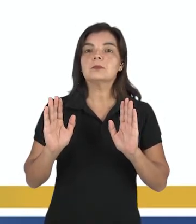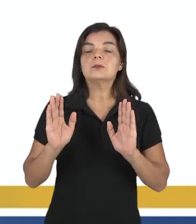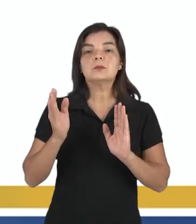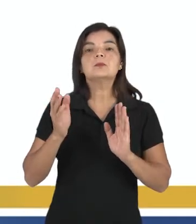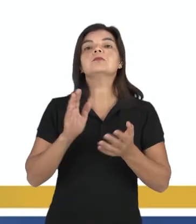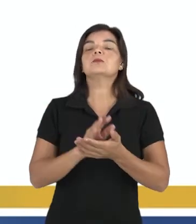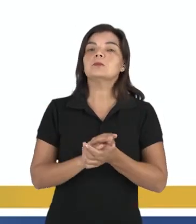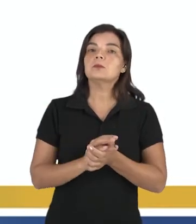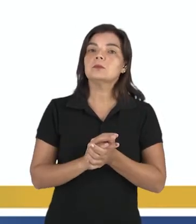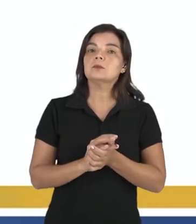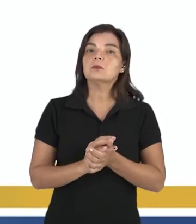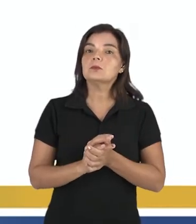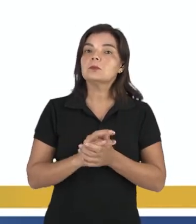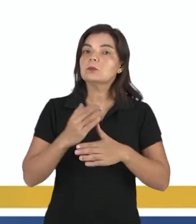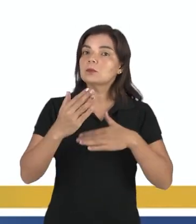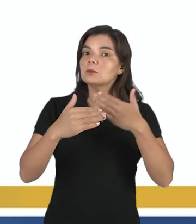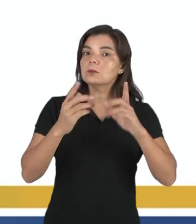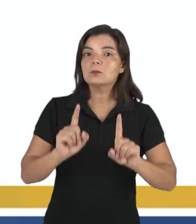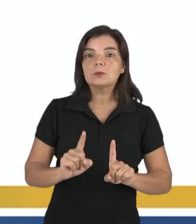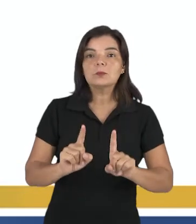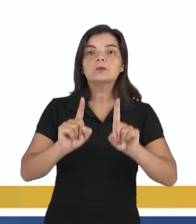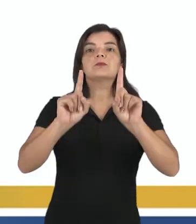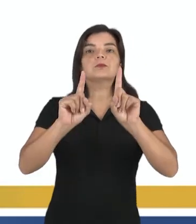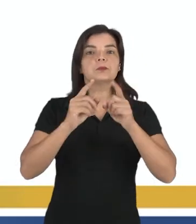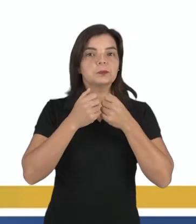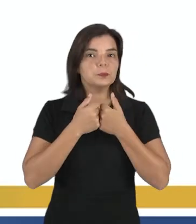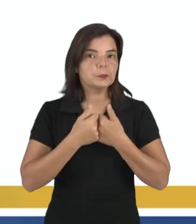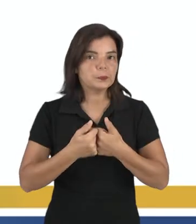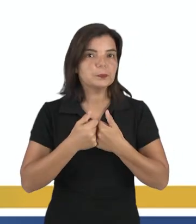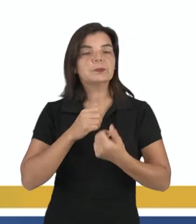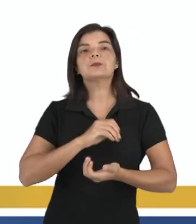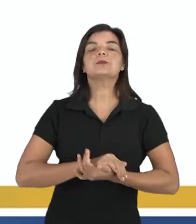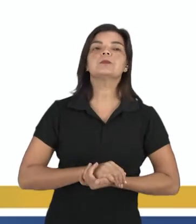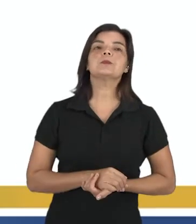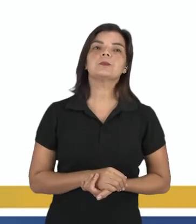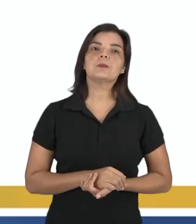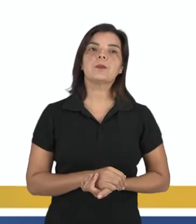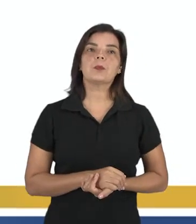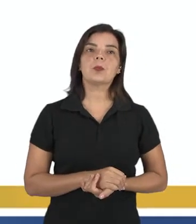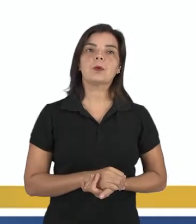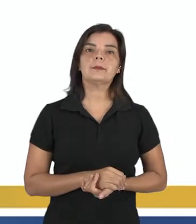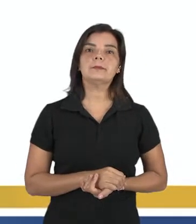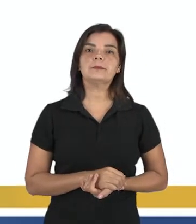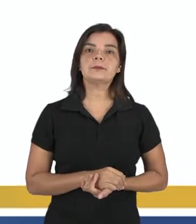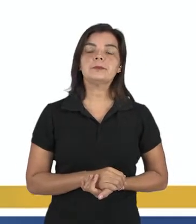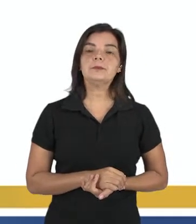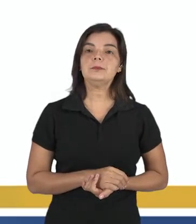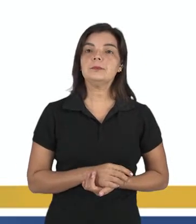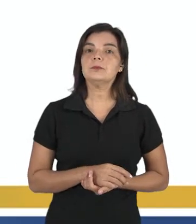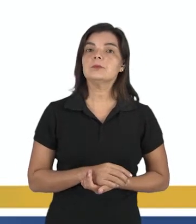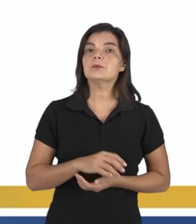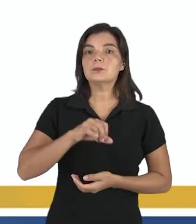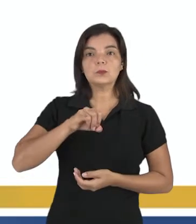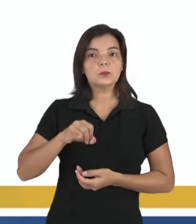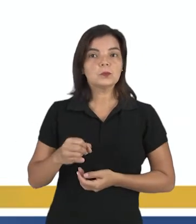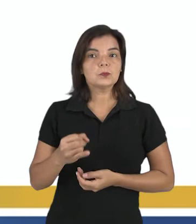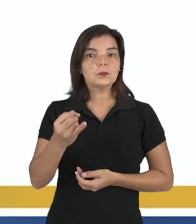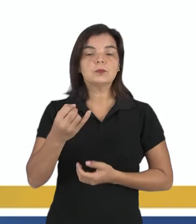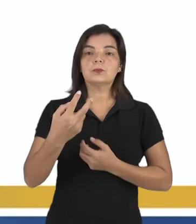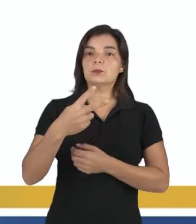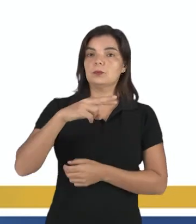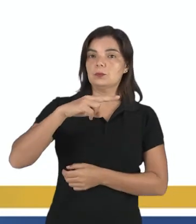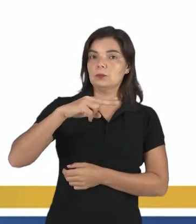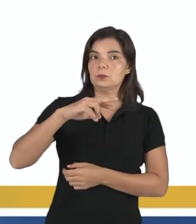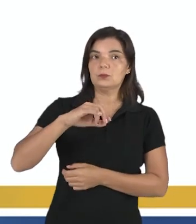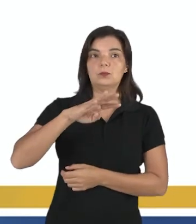em relação à questão da proporcionalidade. Tudo bem? Então, olha só, em juros igual